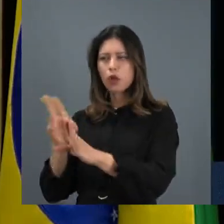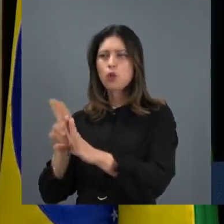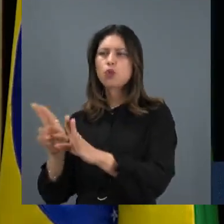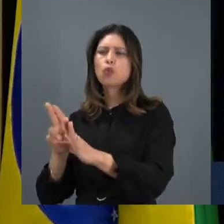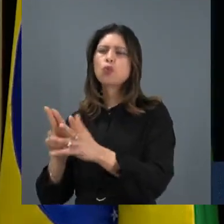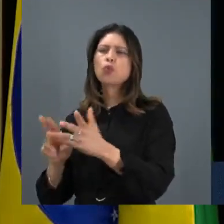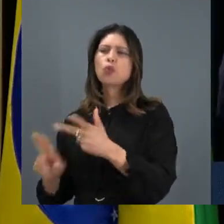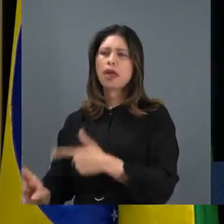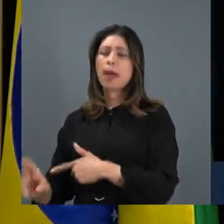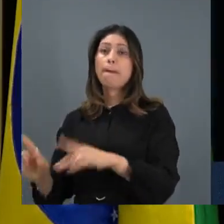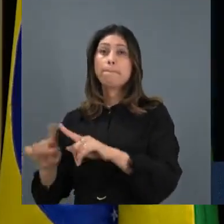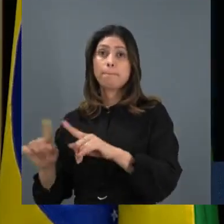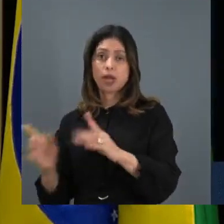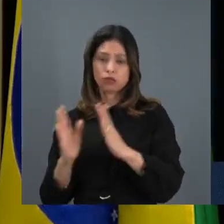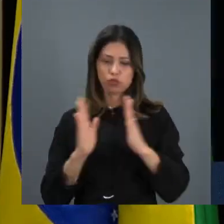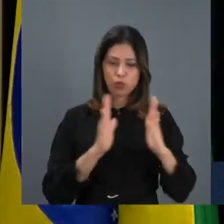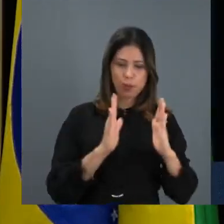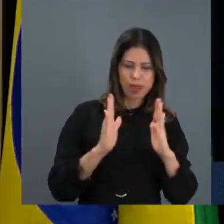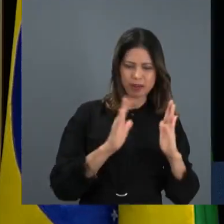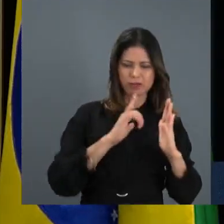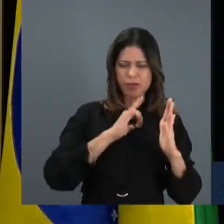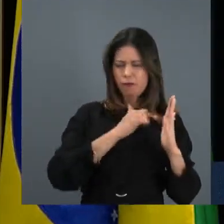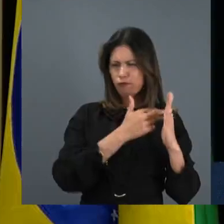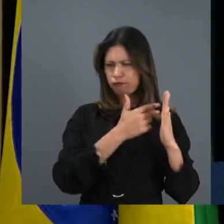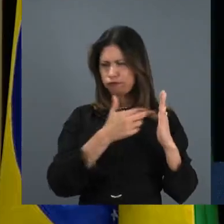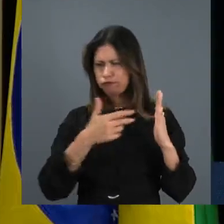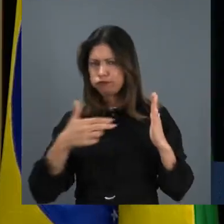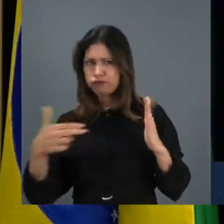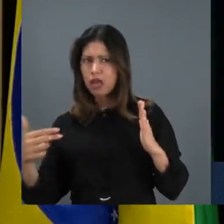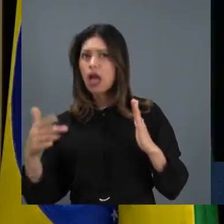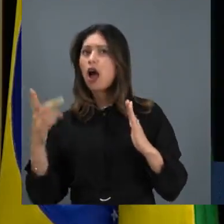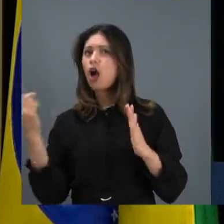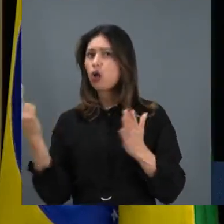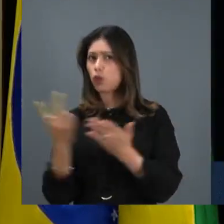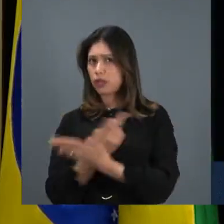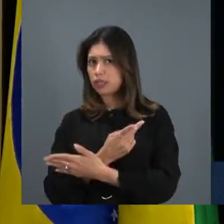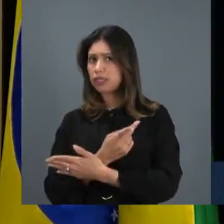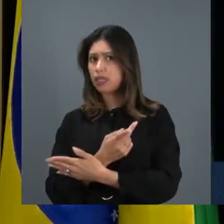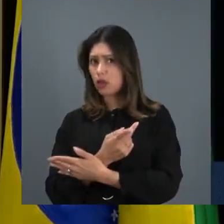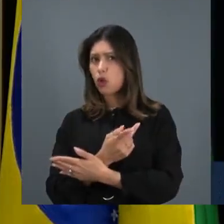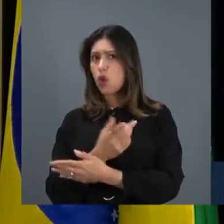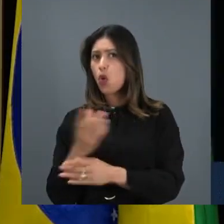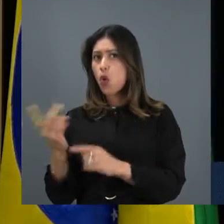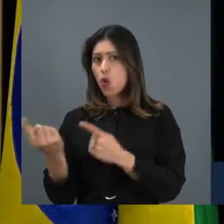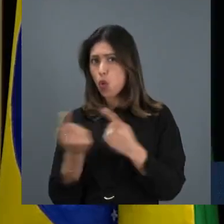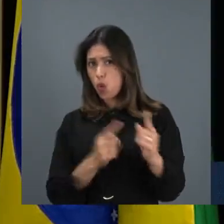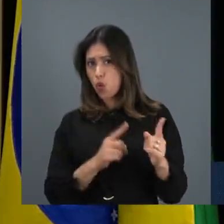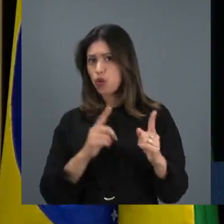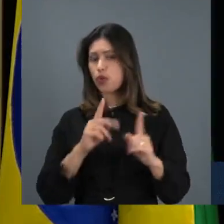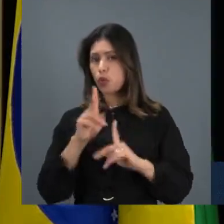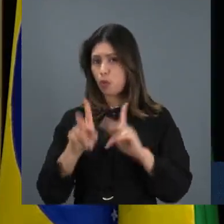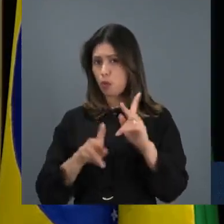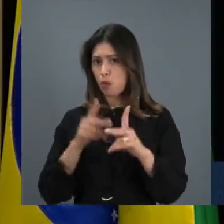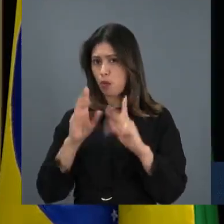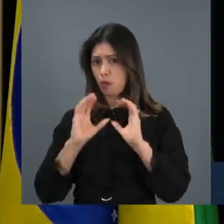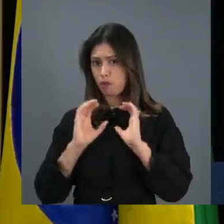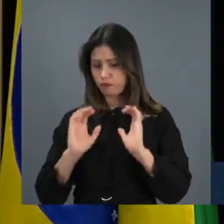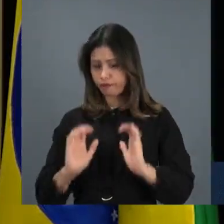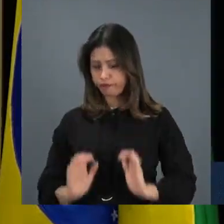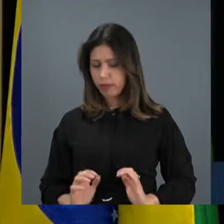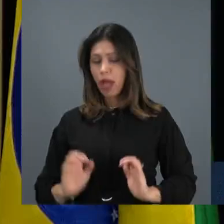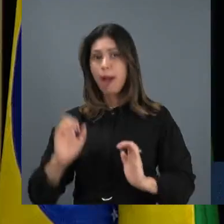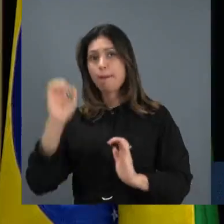período, uma sucessão de arbitrariedades vem sendo cometidas contra cidadãos brasileiros, que tiveram seus